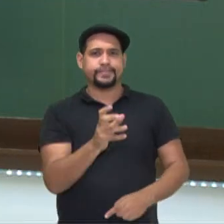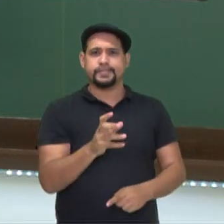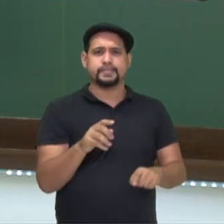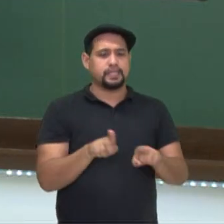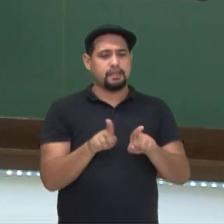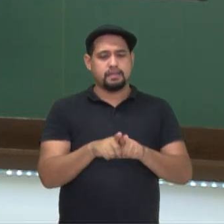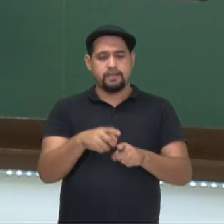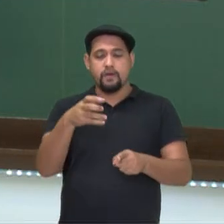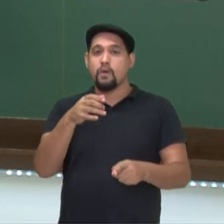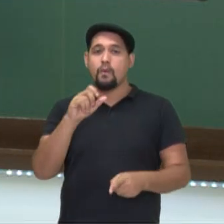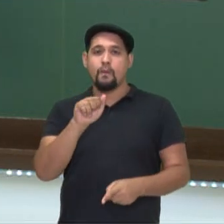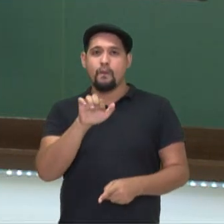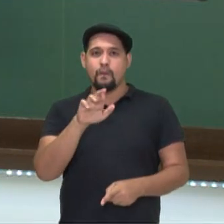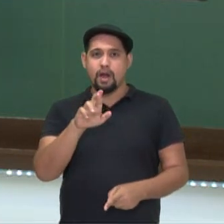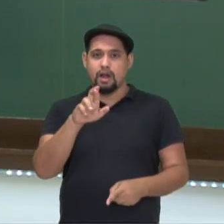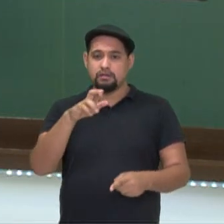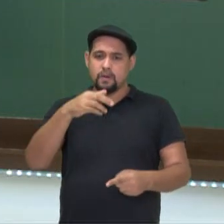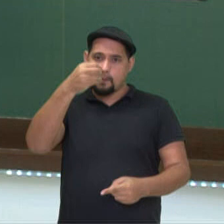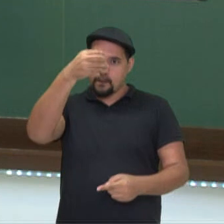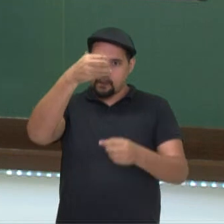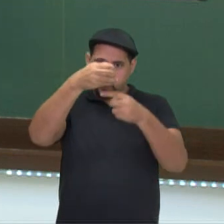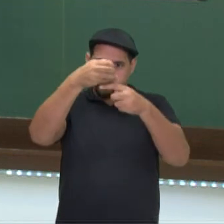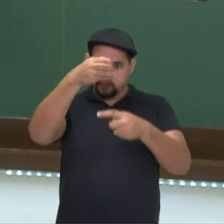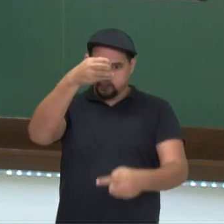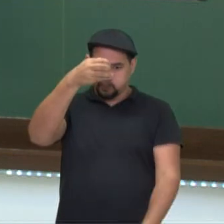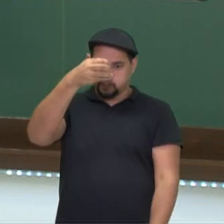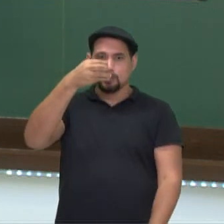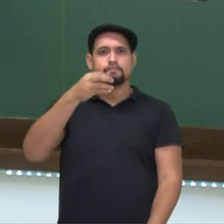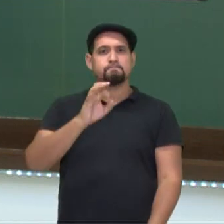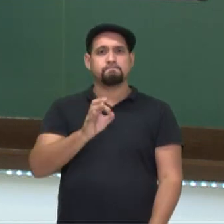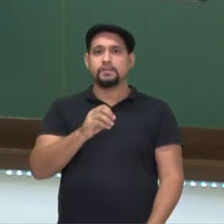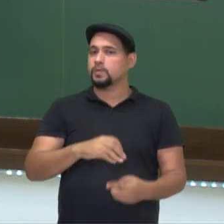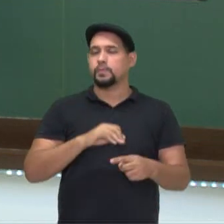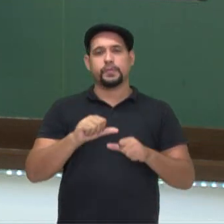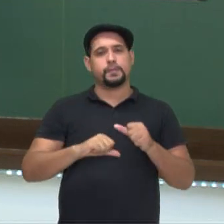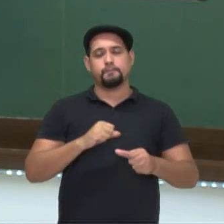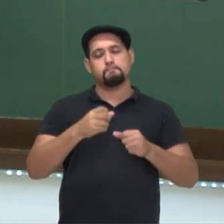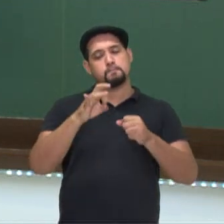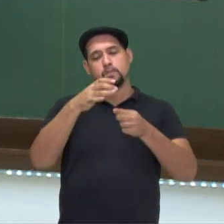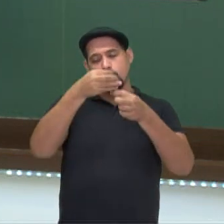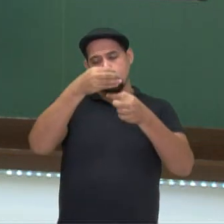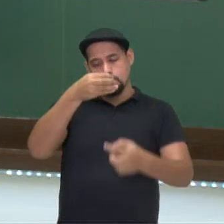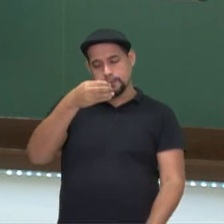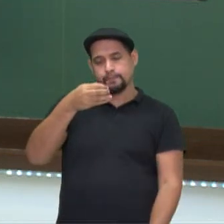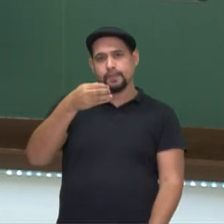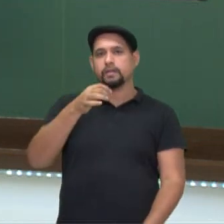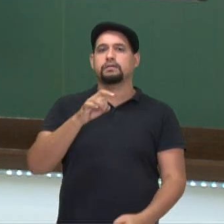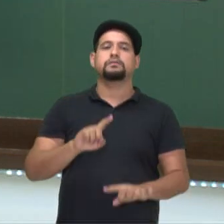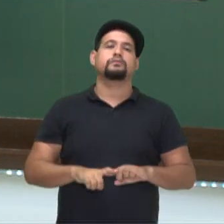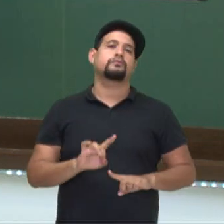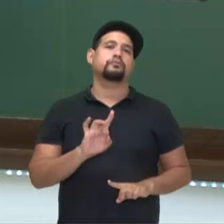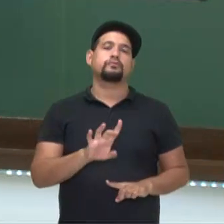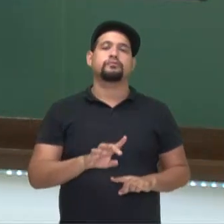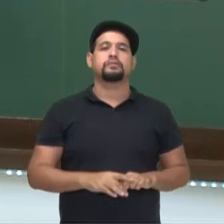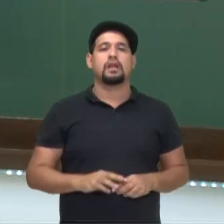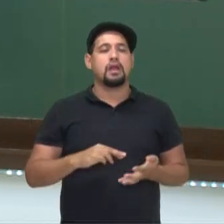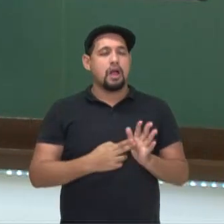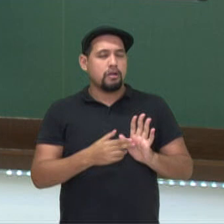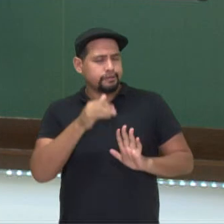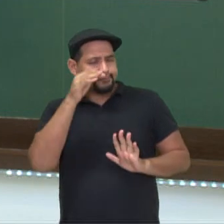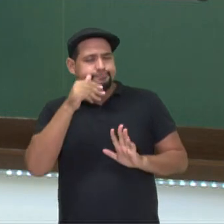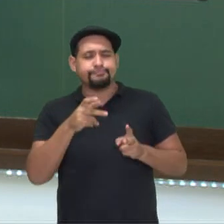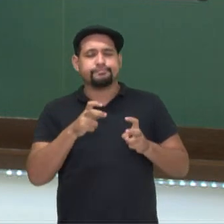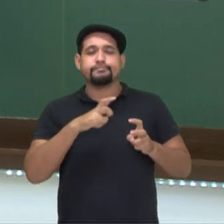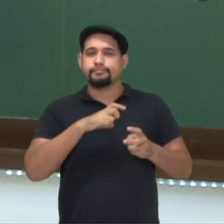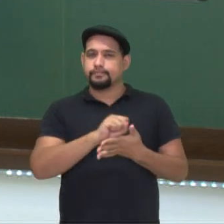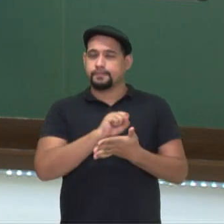a resistência do ar para fazer atrito e a aceleração da gravidade é constante, ou seja, ela não muda. Tá? Então, é uma situação bem curiosa que surgiu